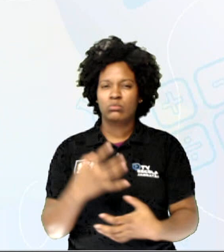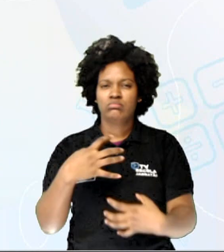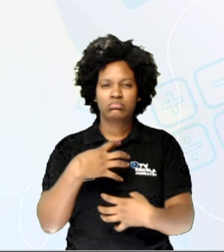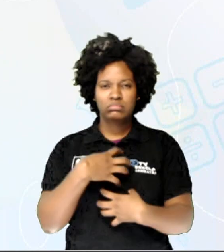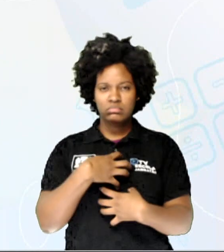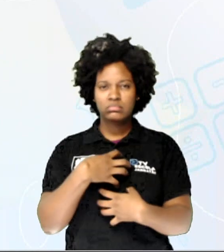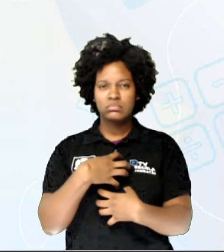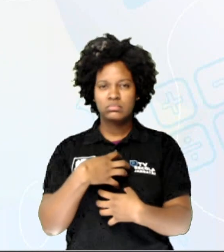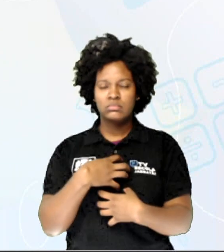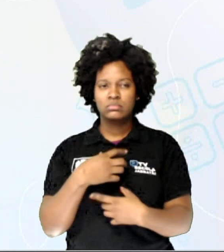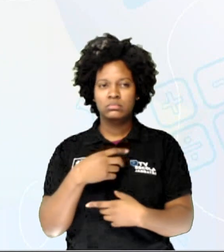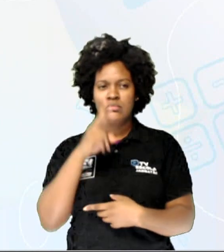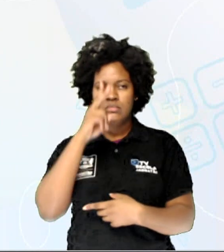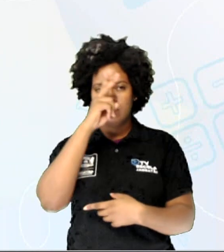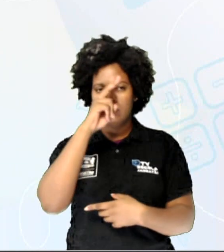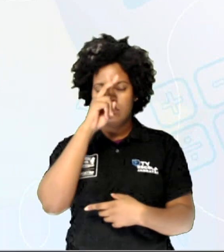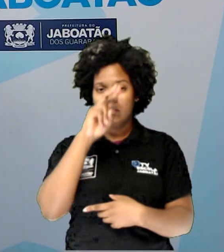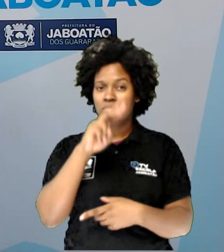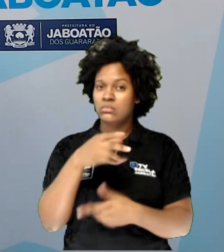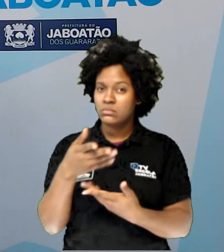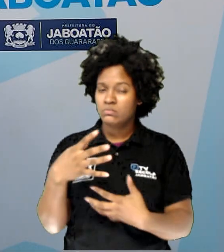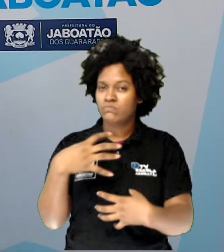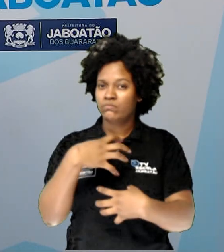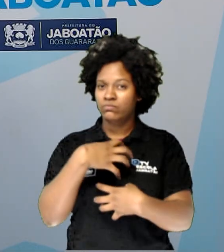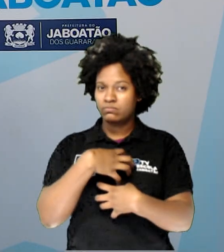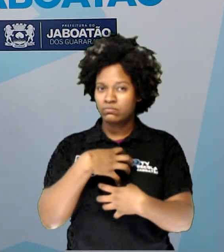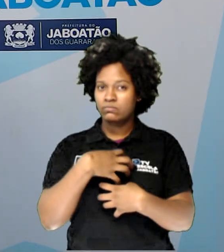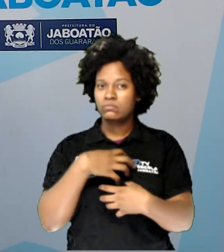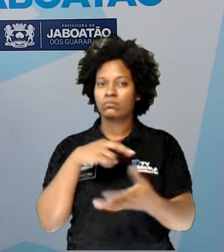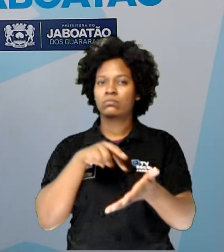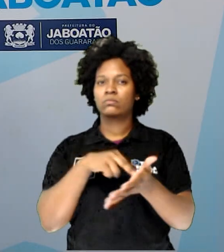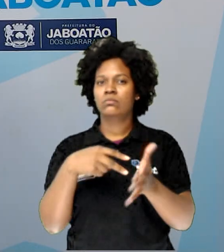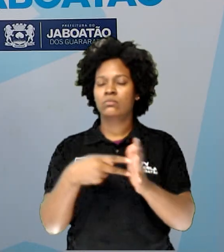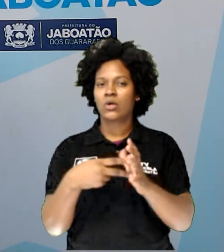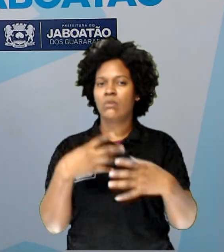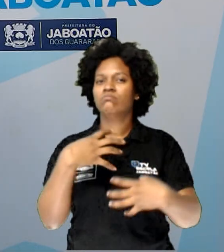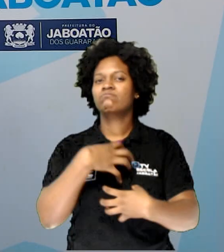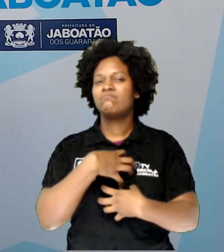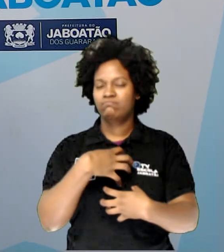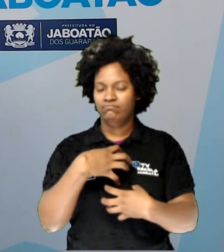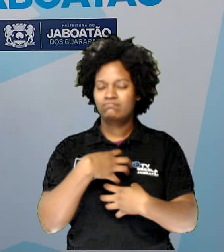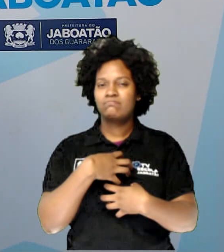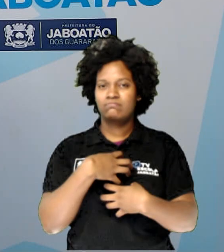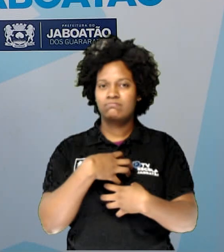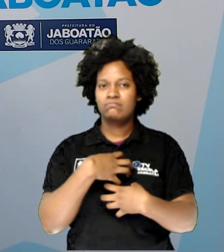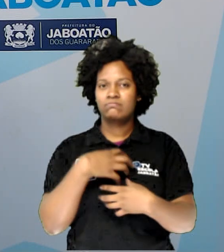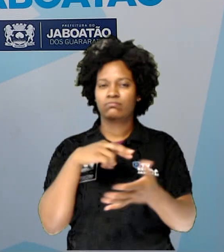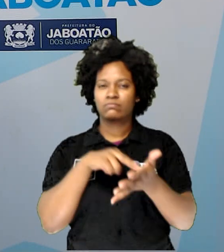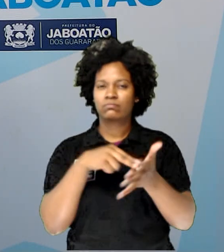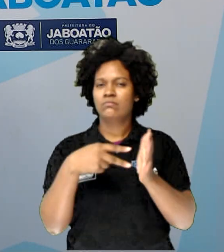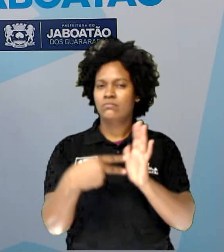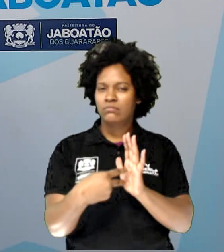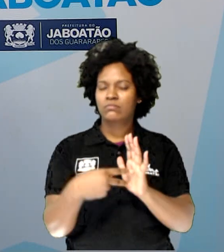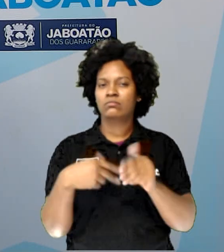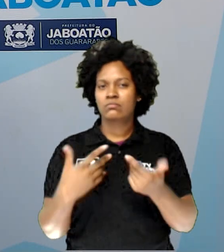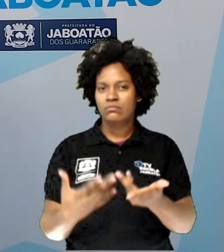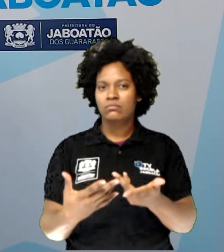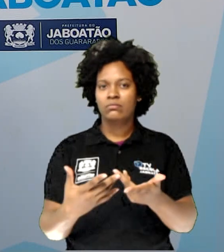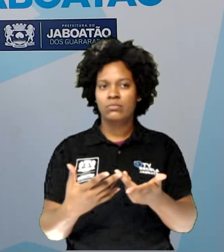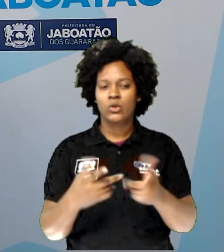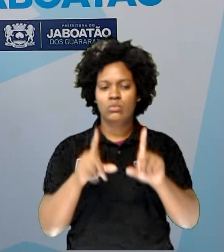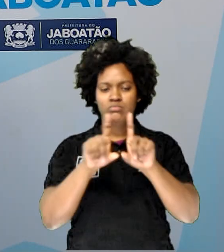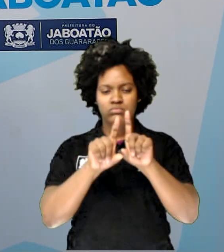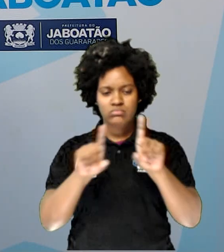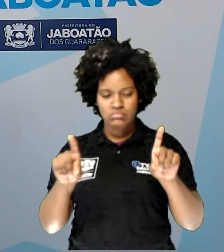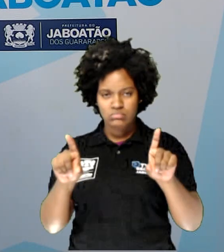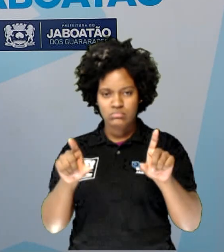Semanticamente, e aí, ó, lembrando, feras, semântica diz respeito a sentido, certo? Semanticamente, no